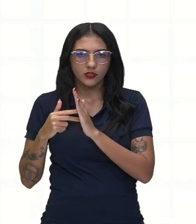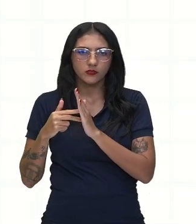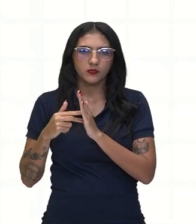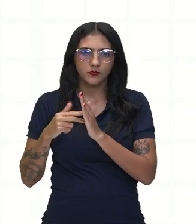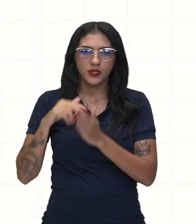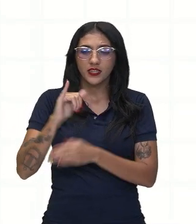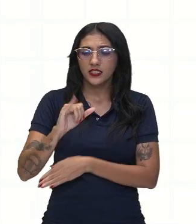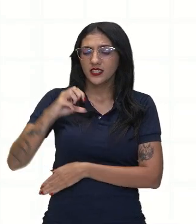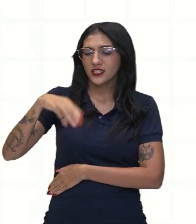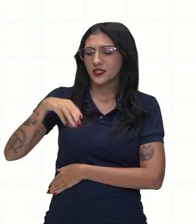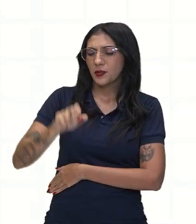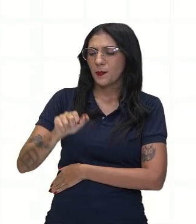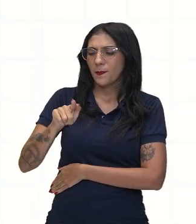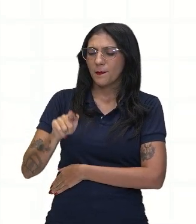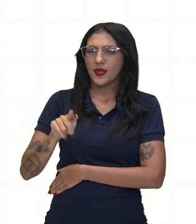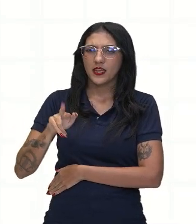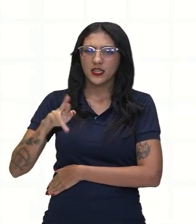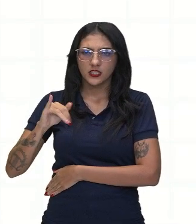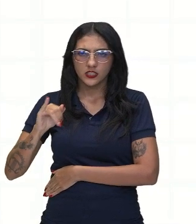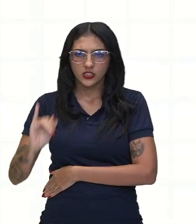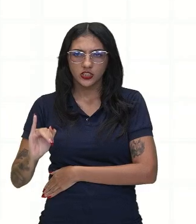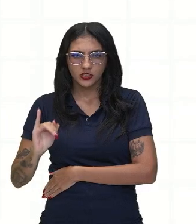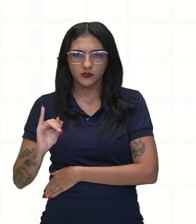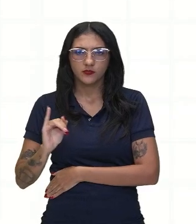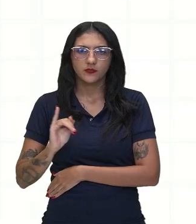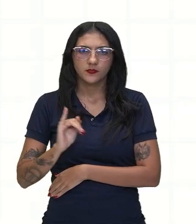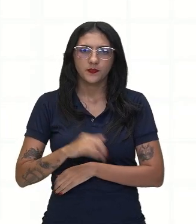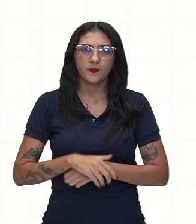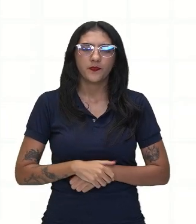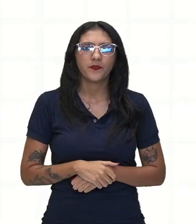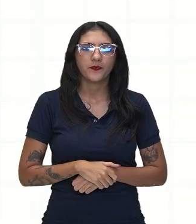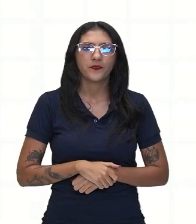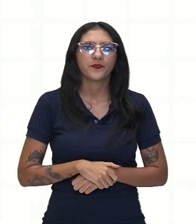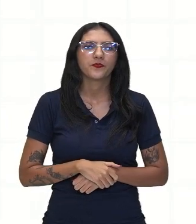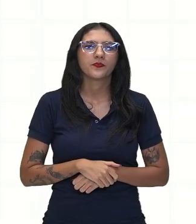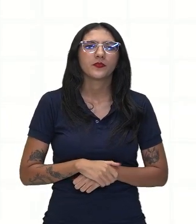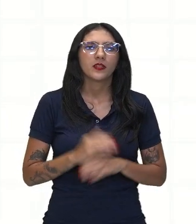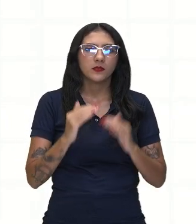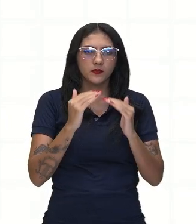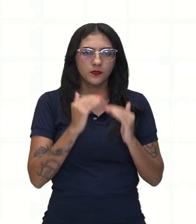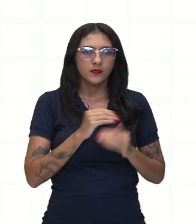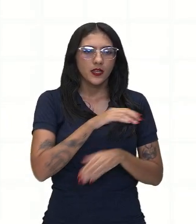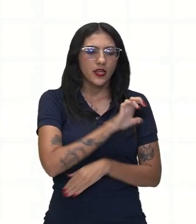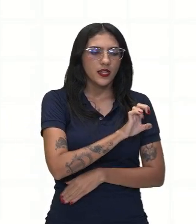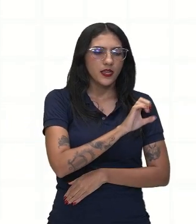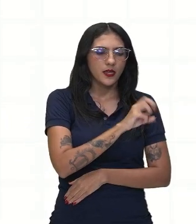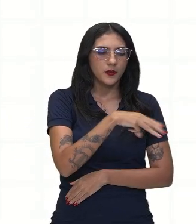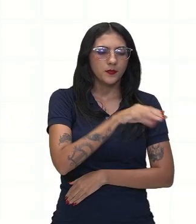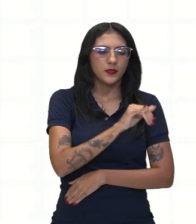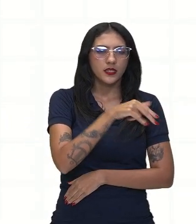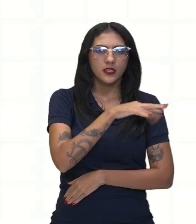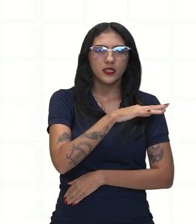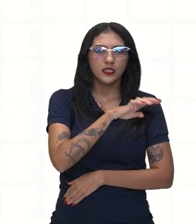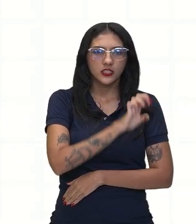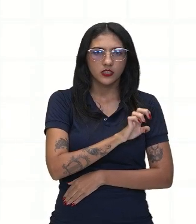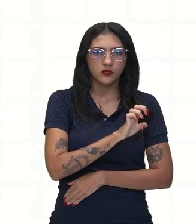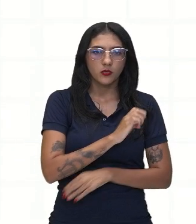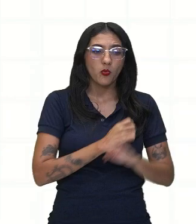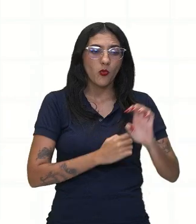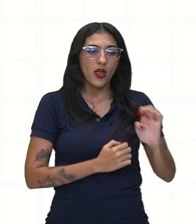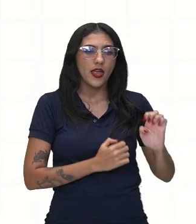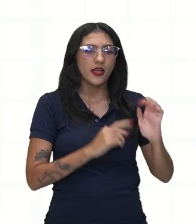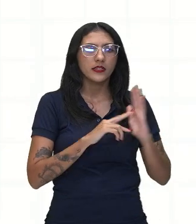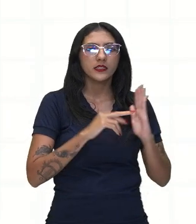depois subir de novo, ou seja, vir à tona. E por último, eminente e iminente. Eminente com é que